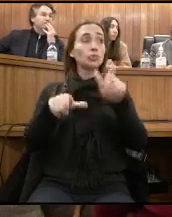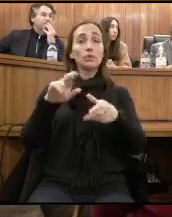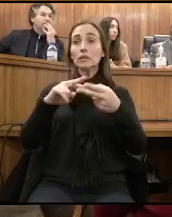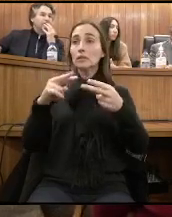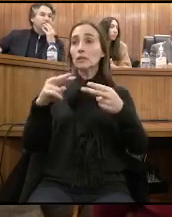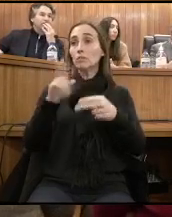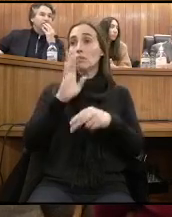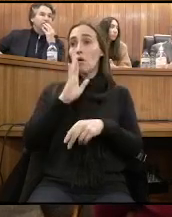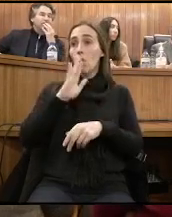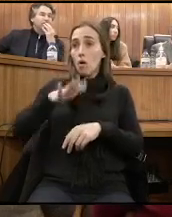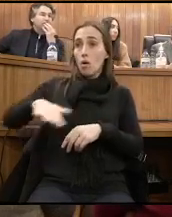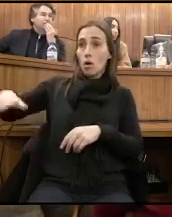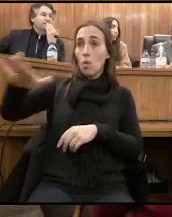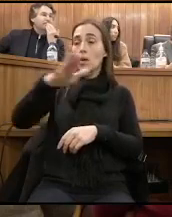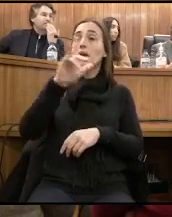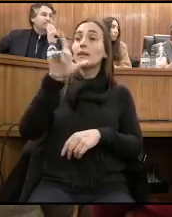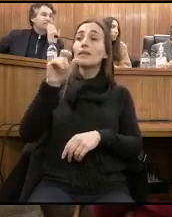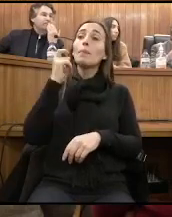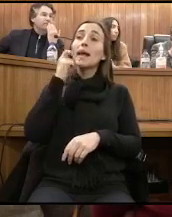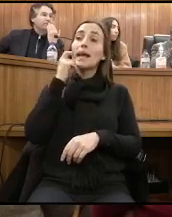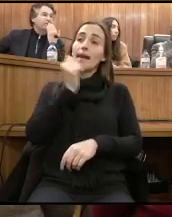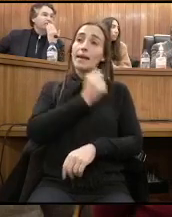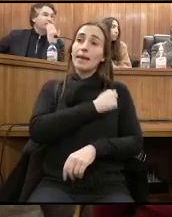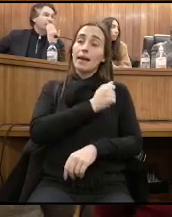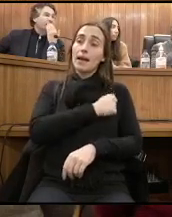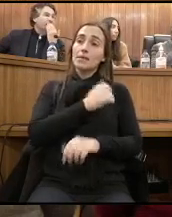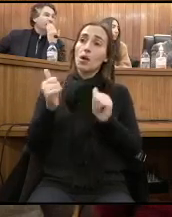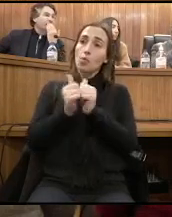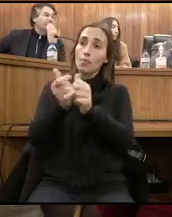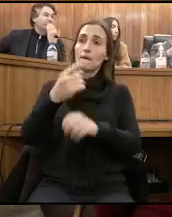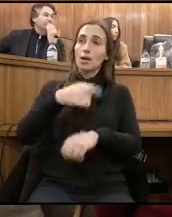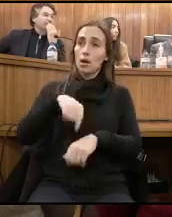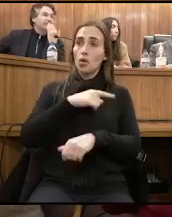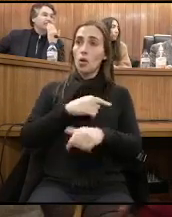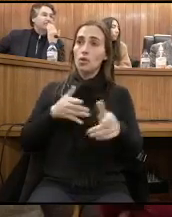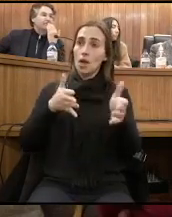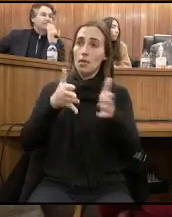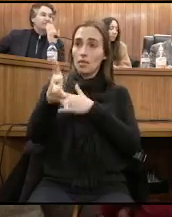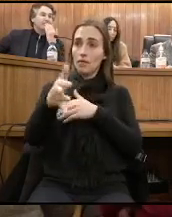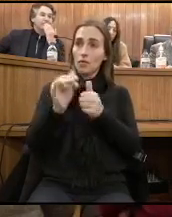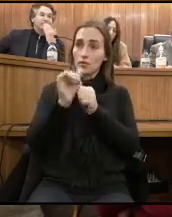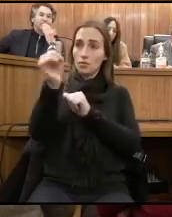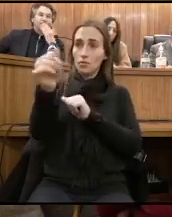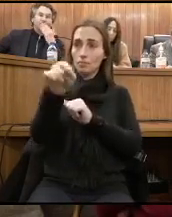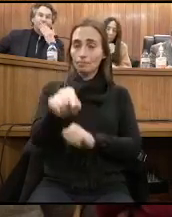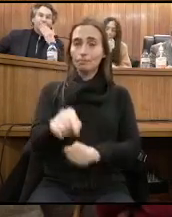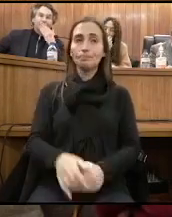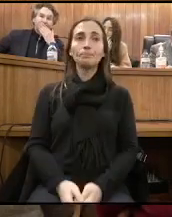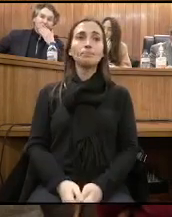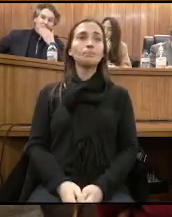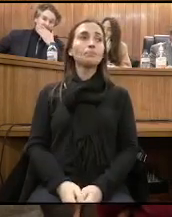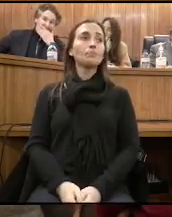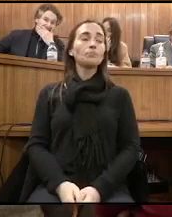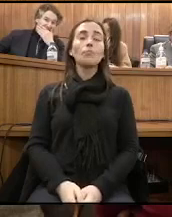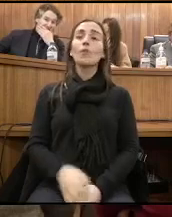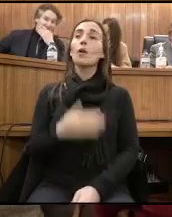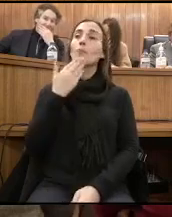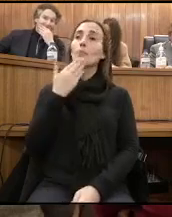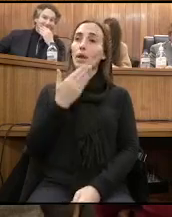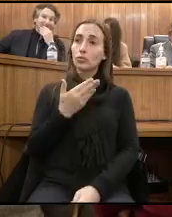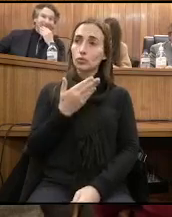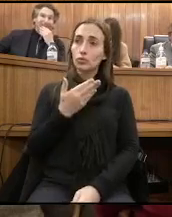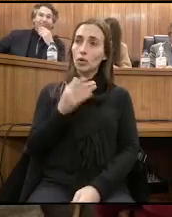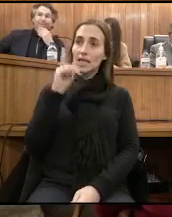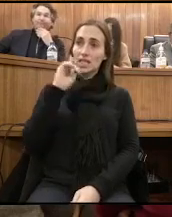e aqueles que em suas casas nos seguem através dos meios audiovisuais. Peço à